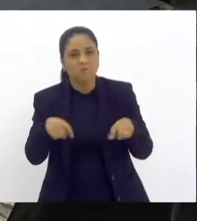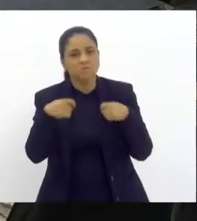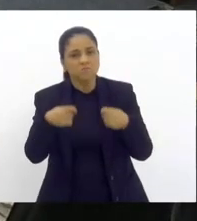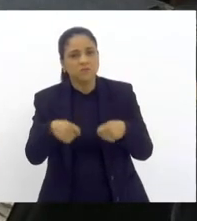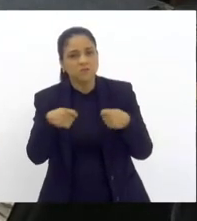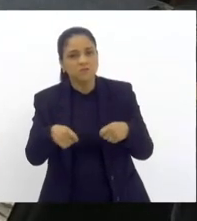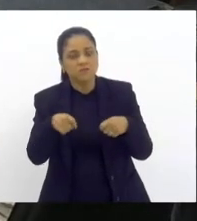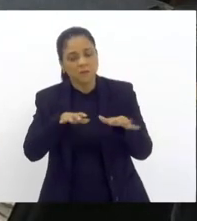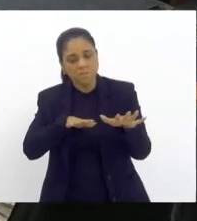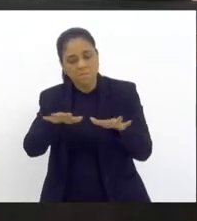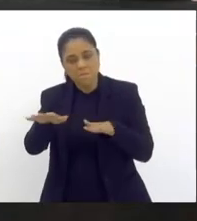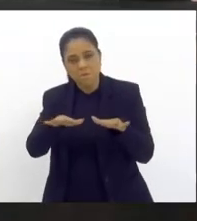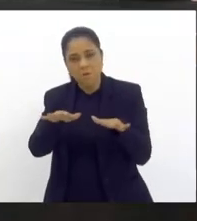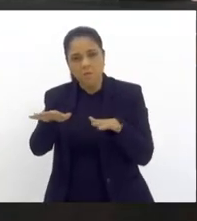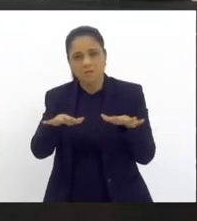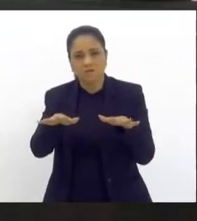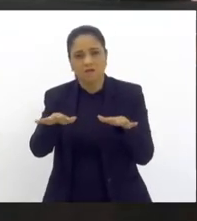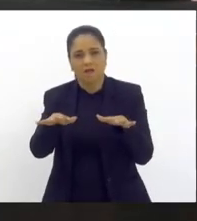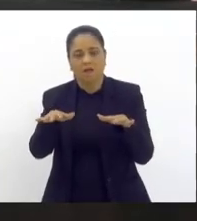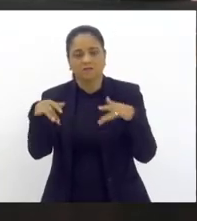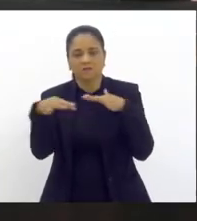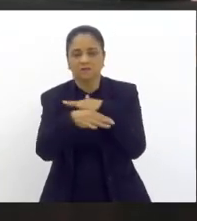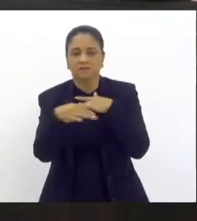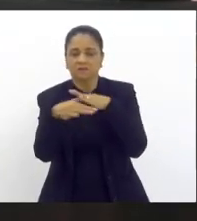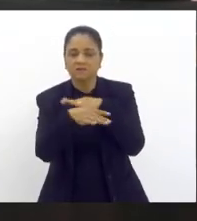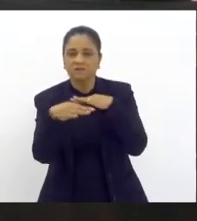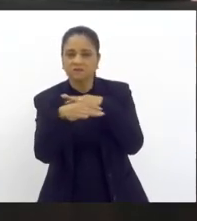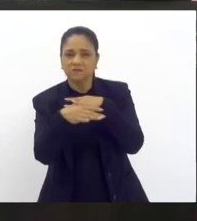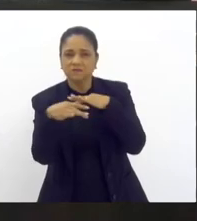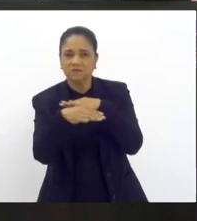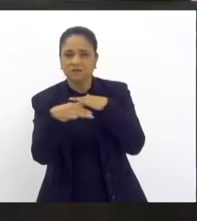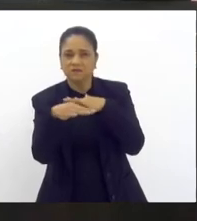mobilidade urbana. A gente está falando aí o mundo todo